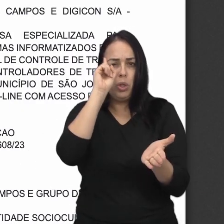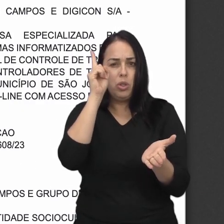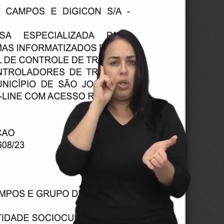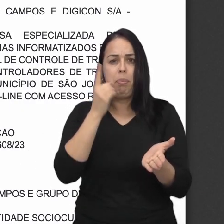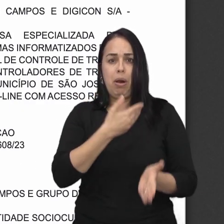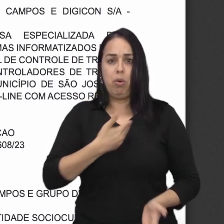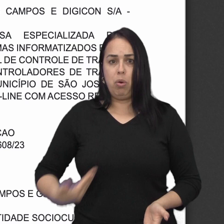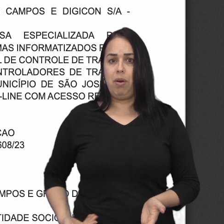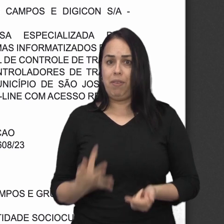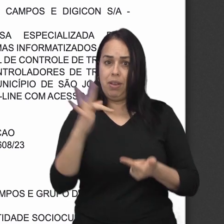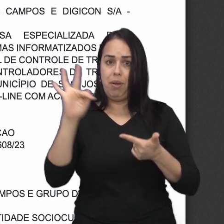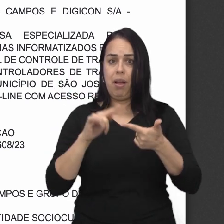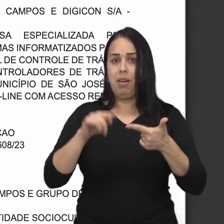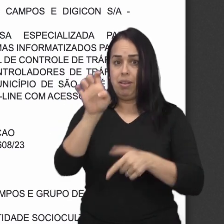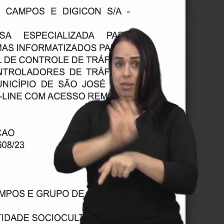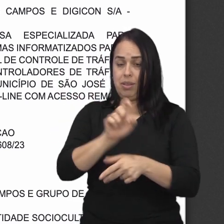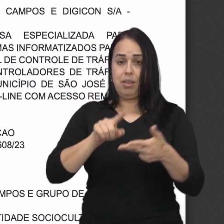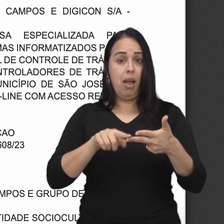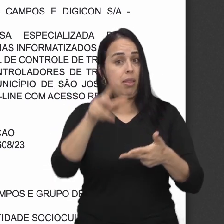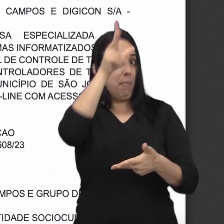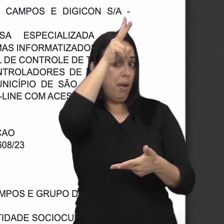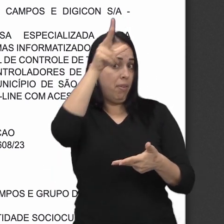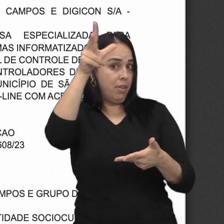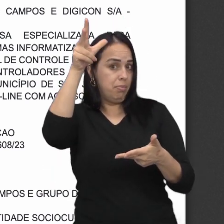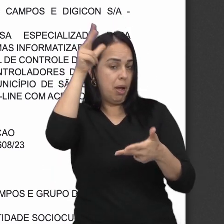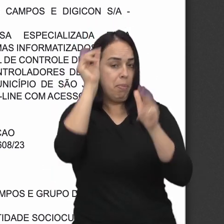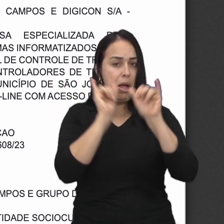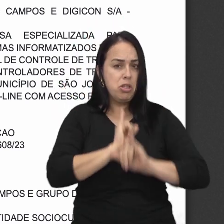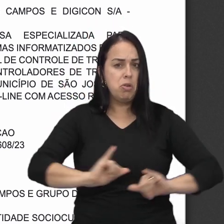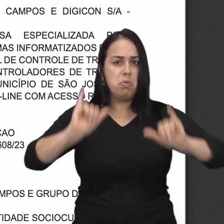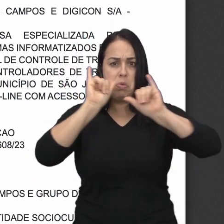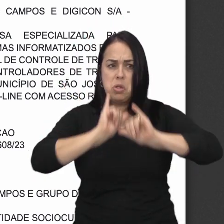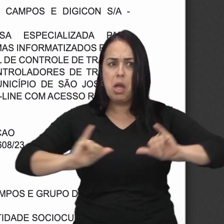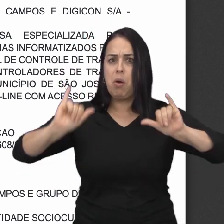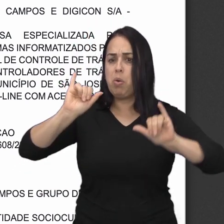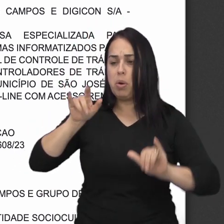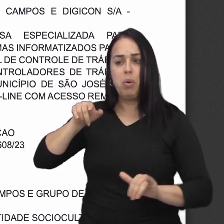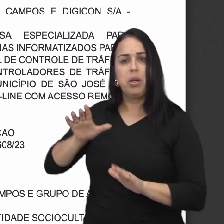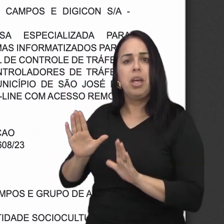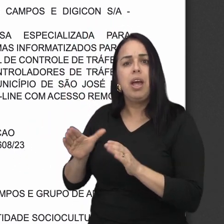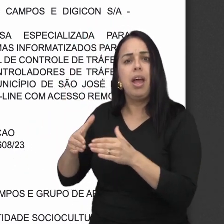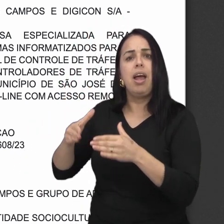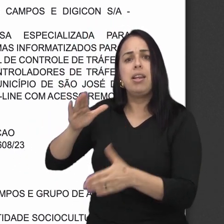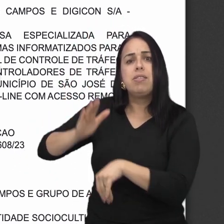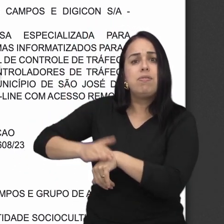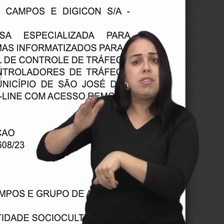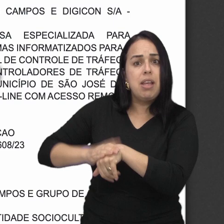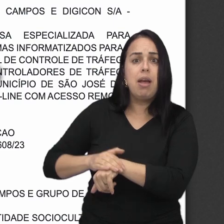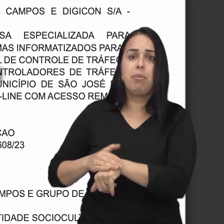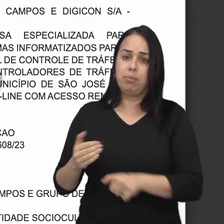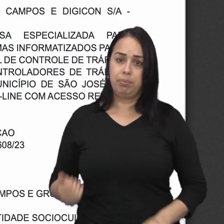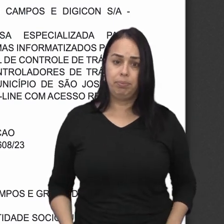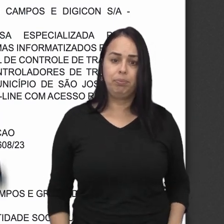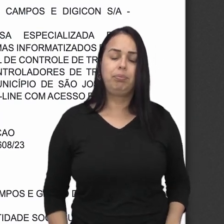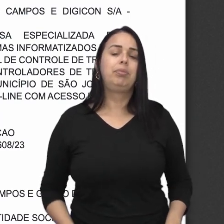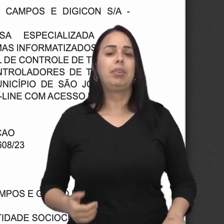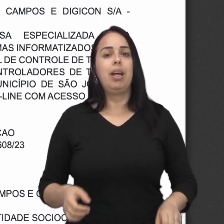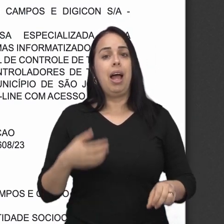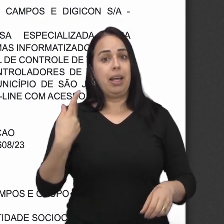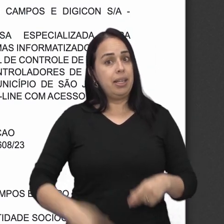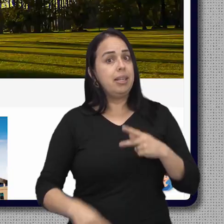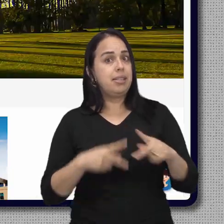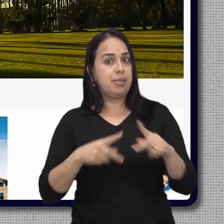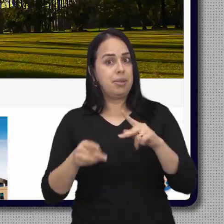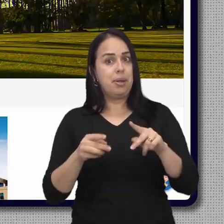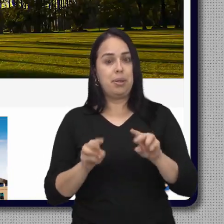publicado todos os dias pelos governos federal, estadual ou municipal para divulgar decisões e atos do poder